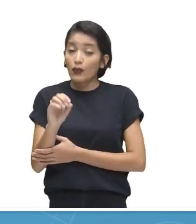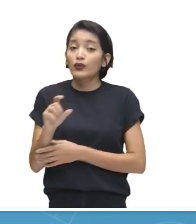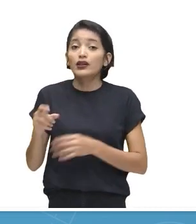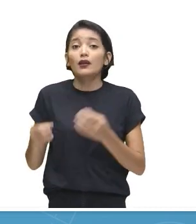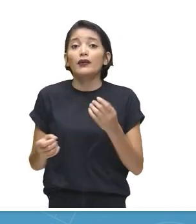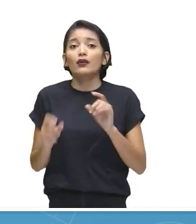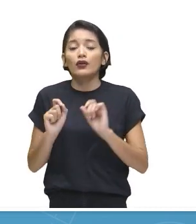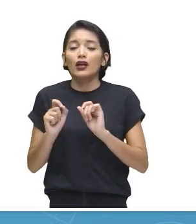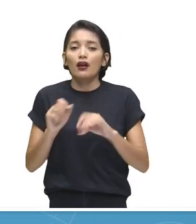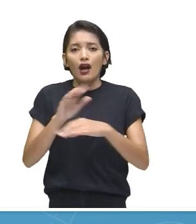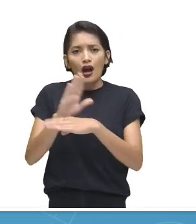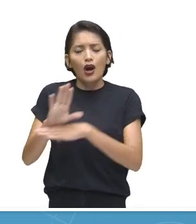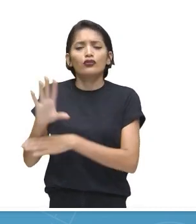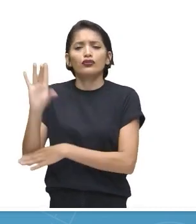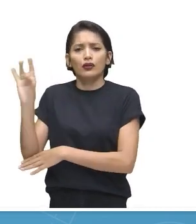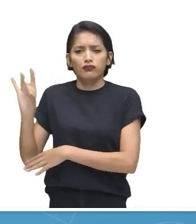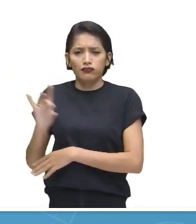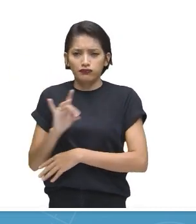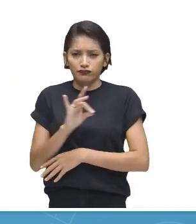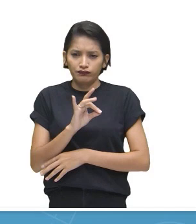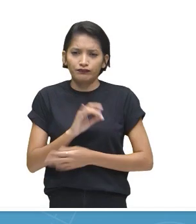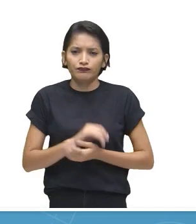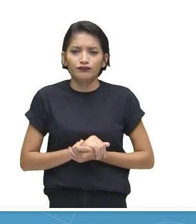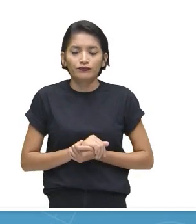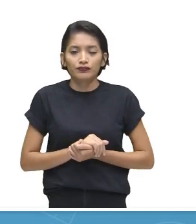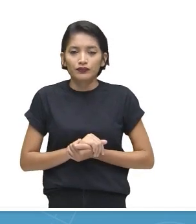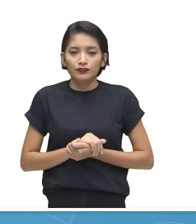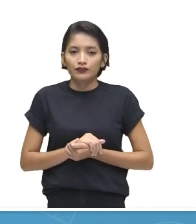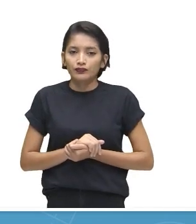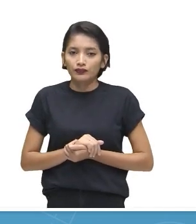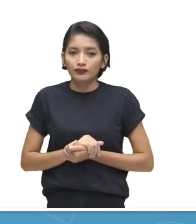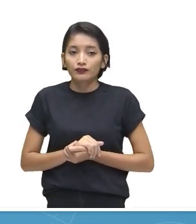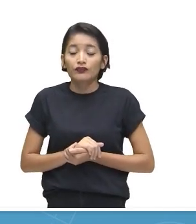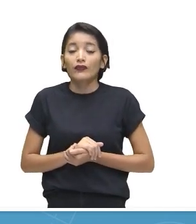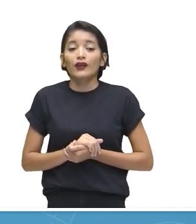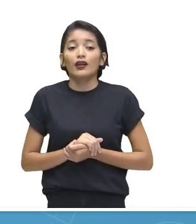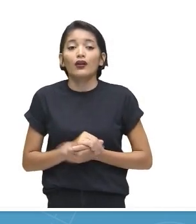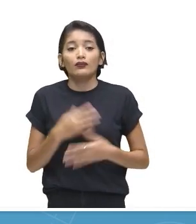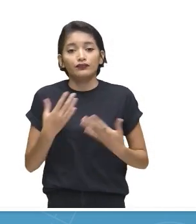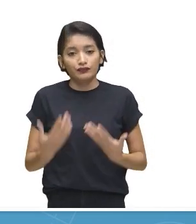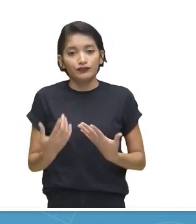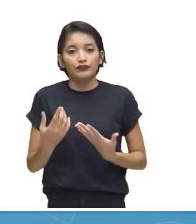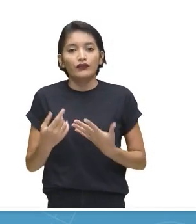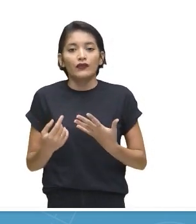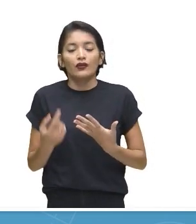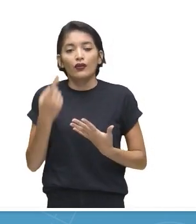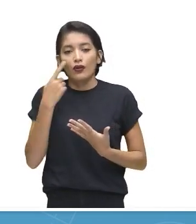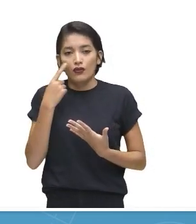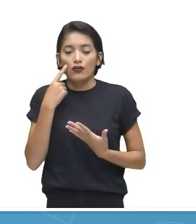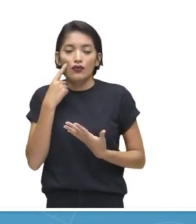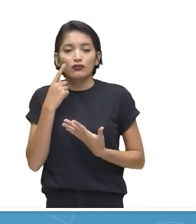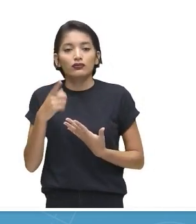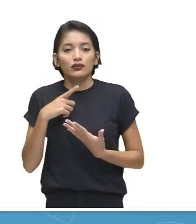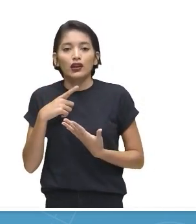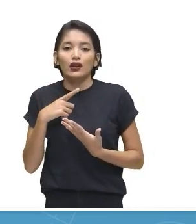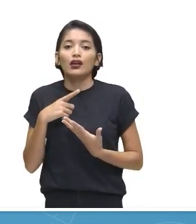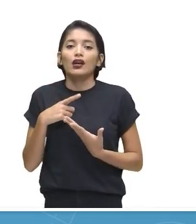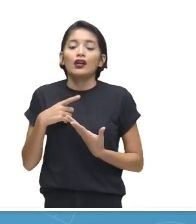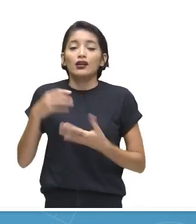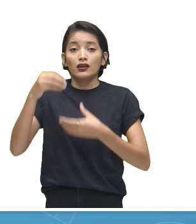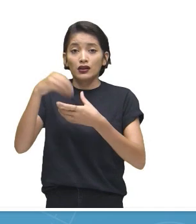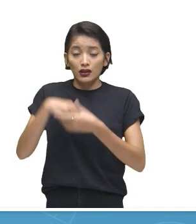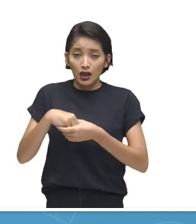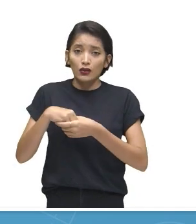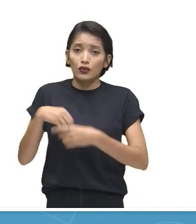também pode abrigar bactérias e fungos. Onde estão as glândulas sebáceas no nosso esquema? Elas estão associadas à base do pelo. Então aqui nós temos,